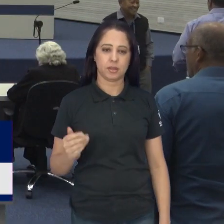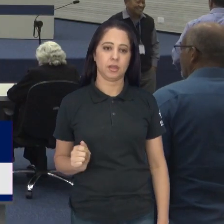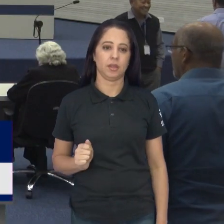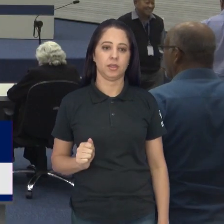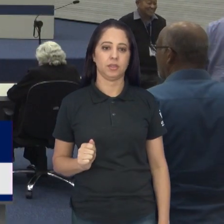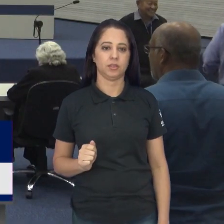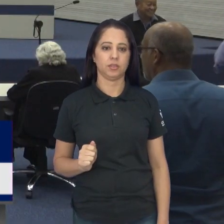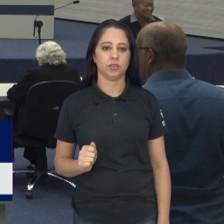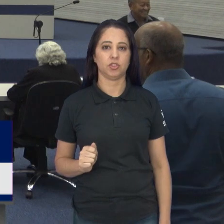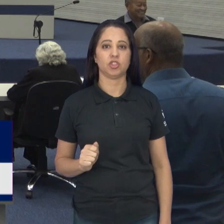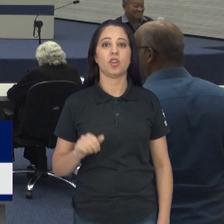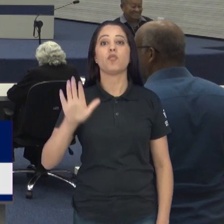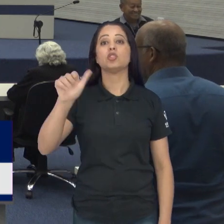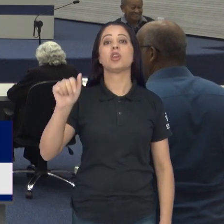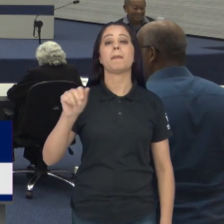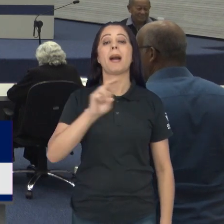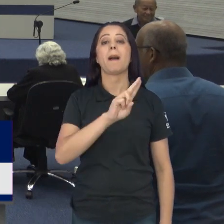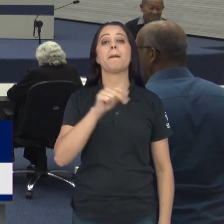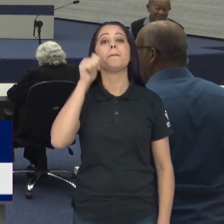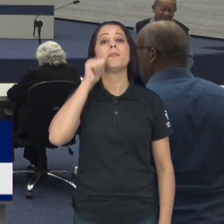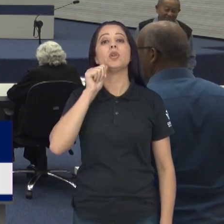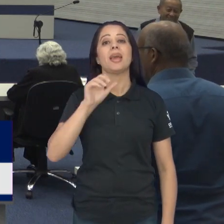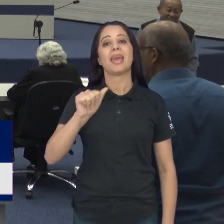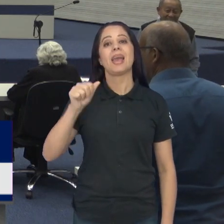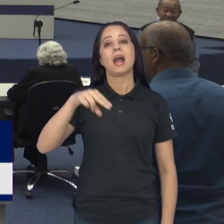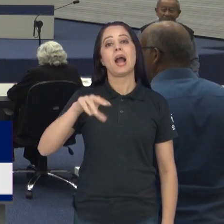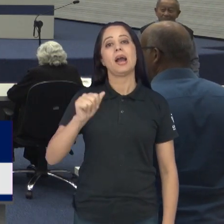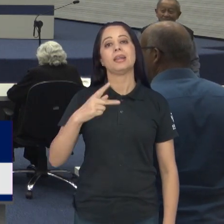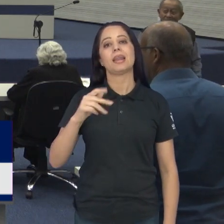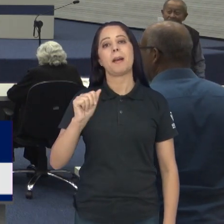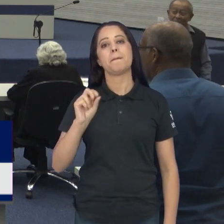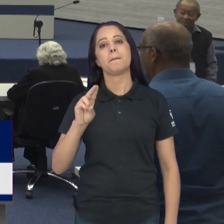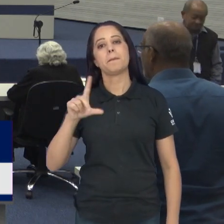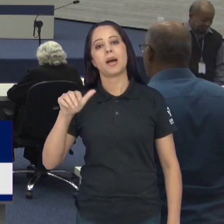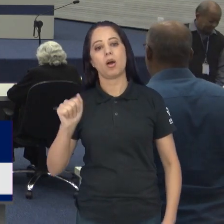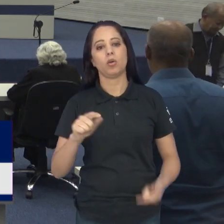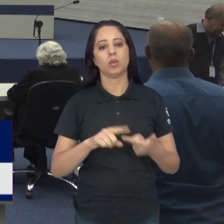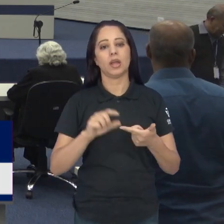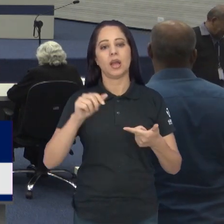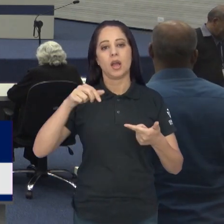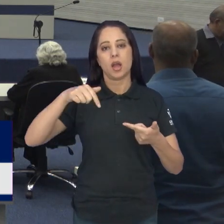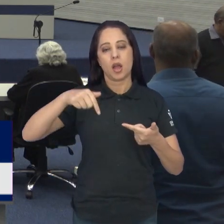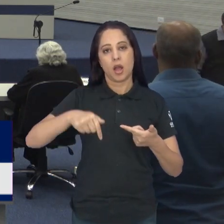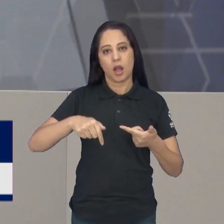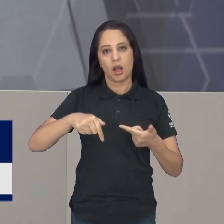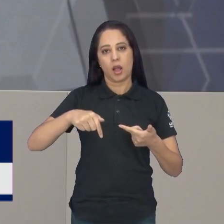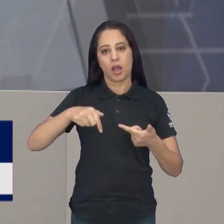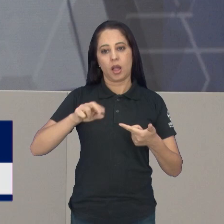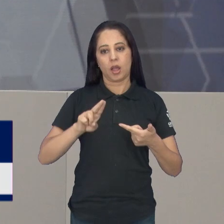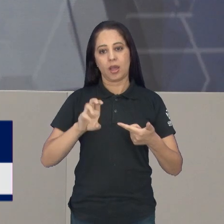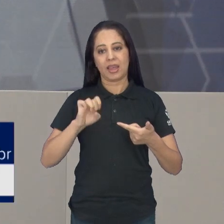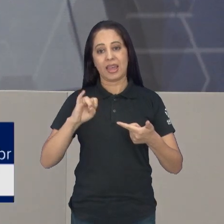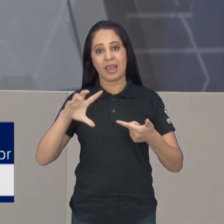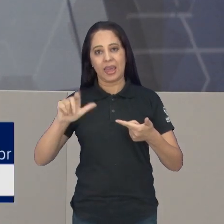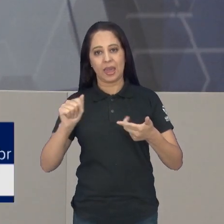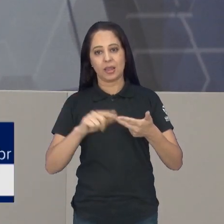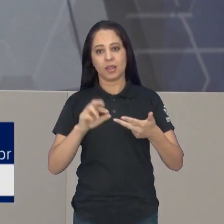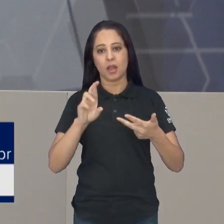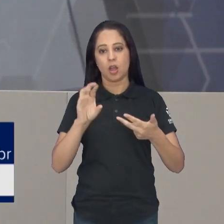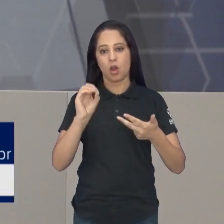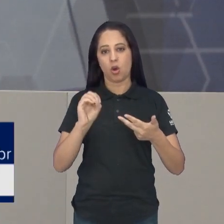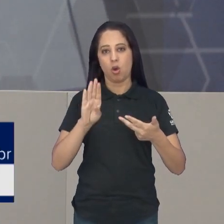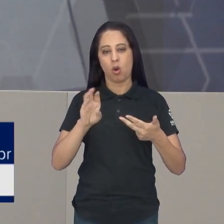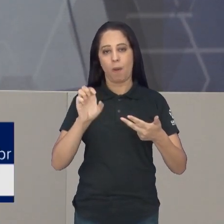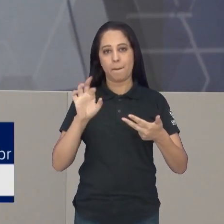quero chamar aqui Ana Paula dos Freitas, Keila e Robert, por favor, vem aqui na frente para a nossa